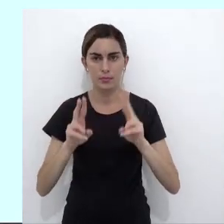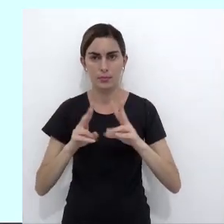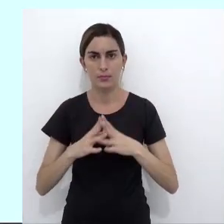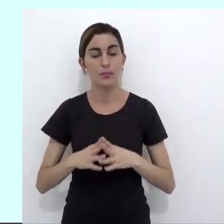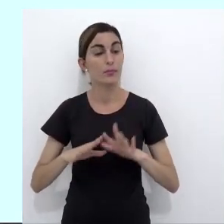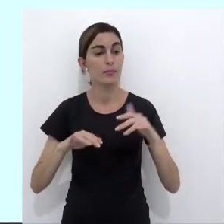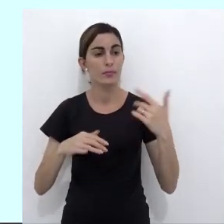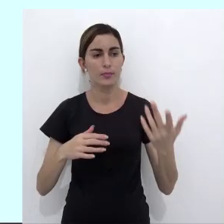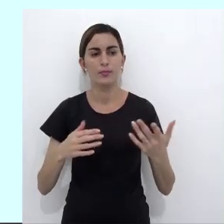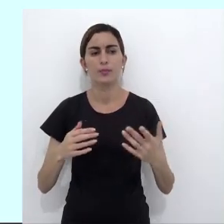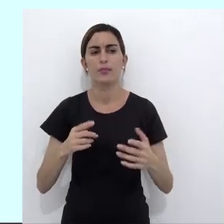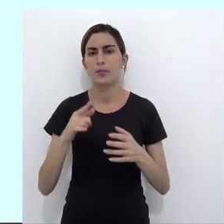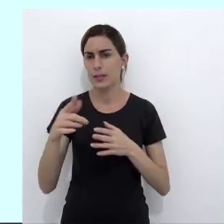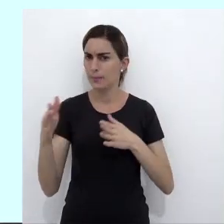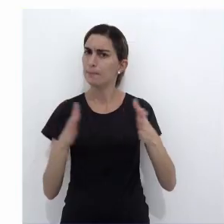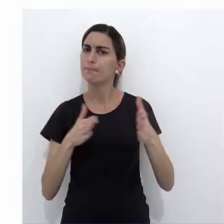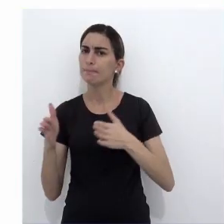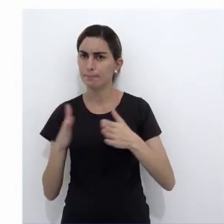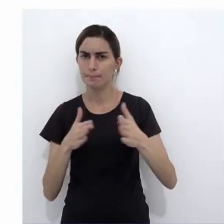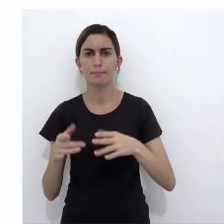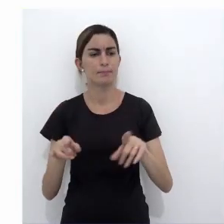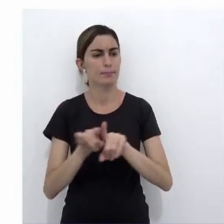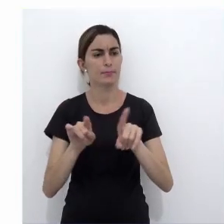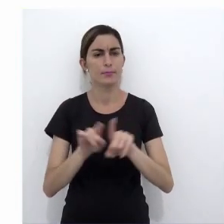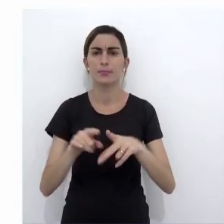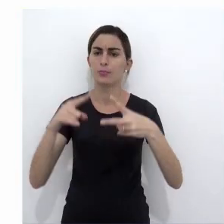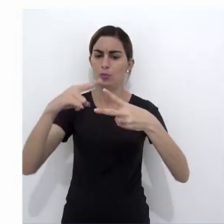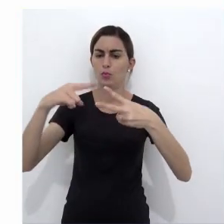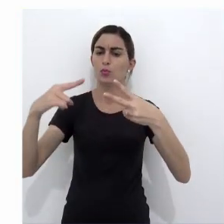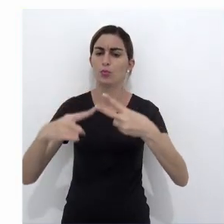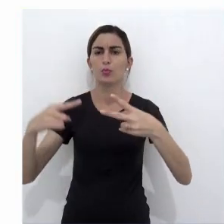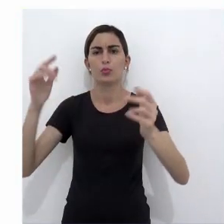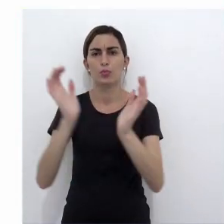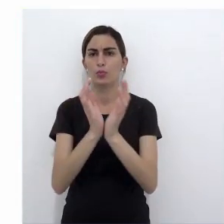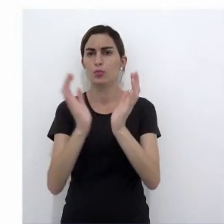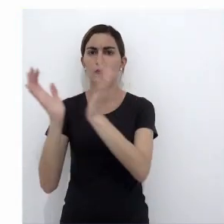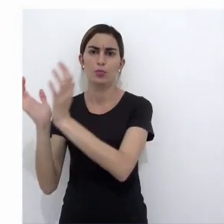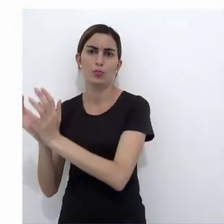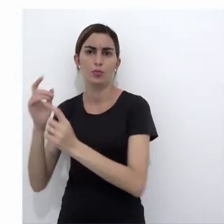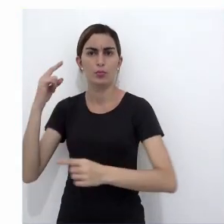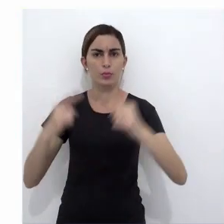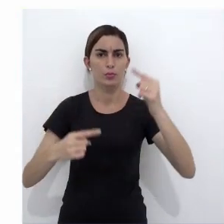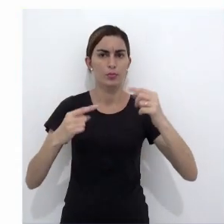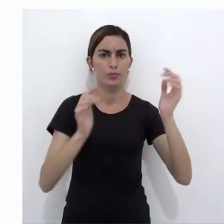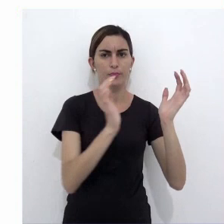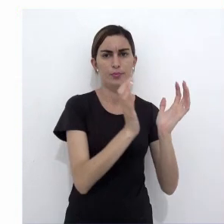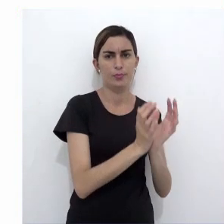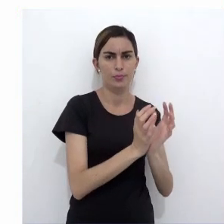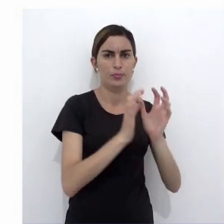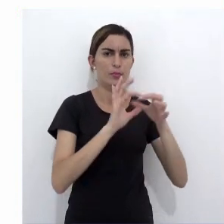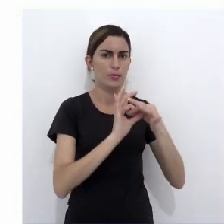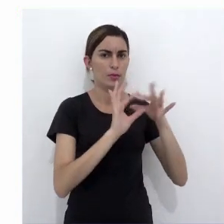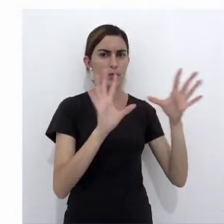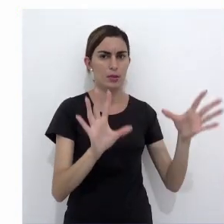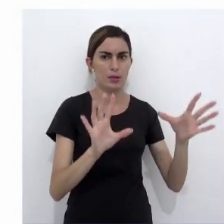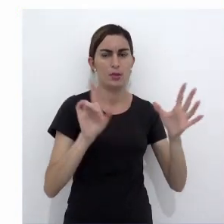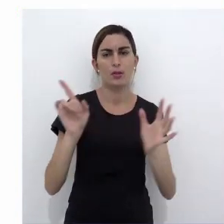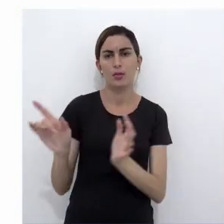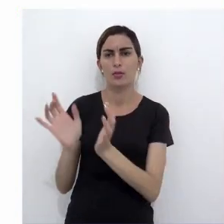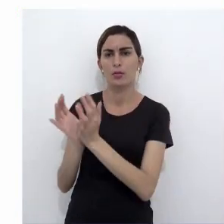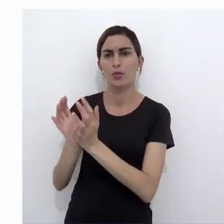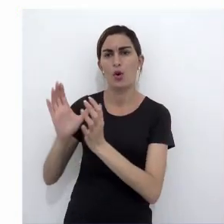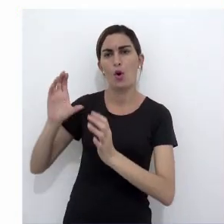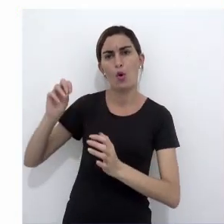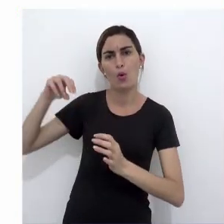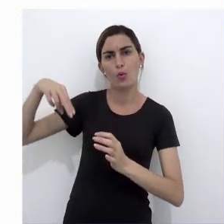Ok? Então, nessa mesma época existiam dois partidos políticos no Brasil, o chamado Partido Liberal e o